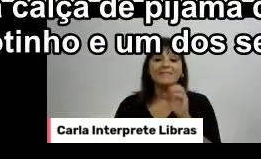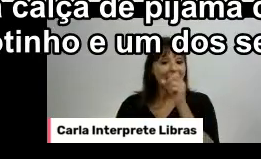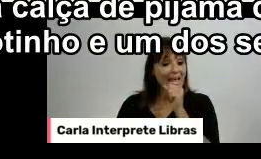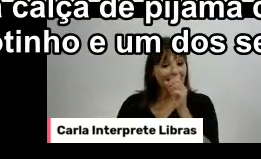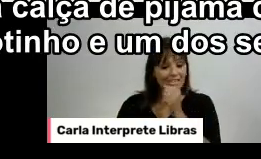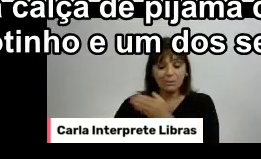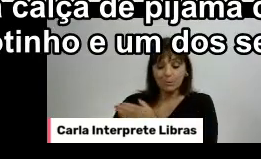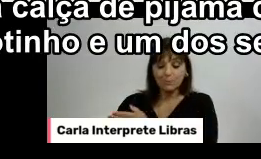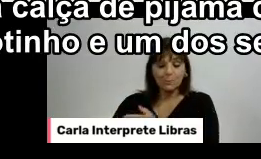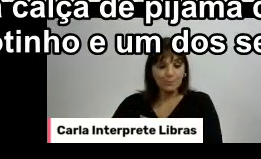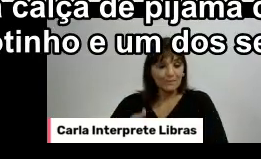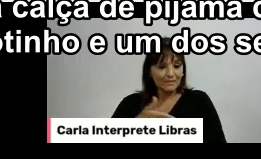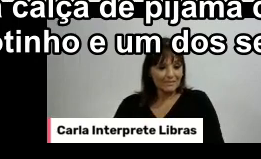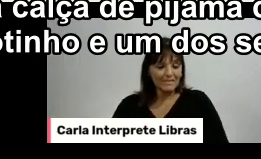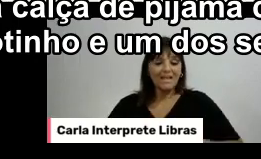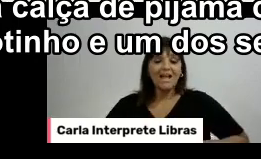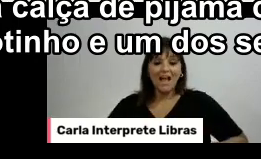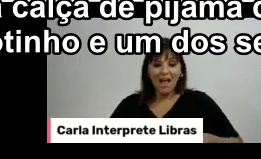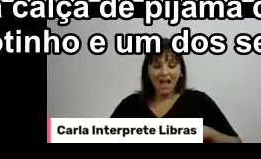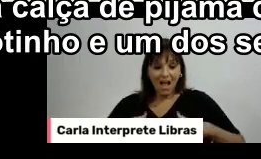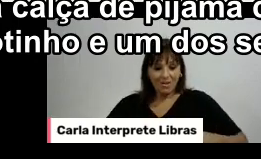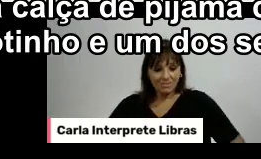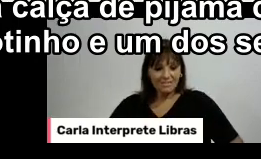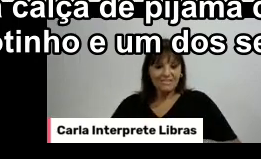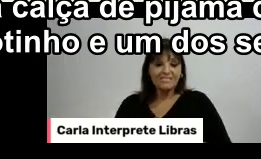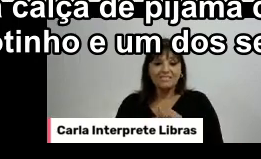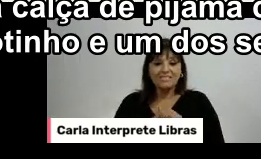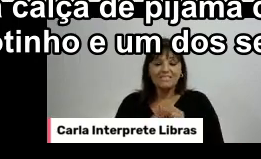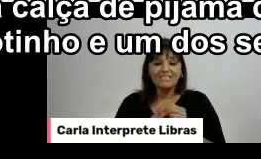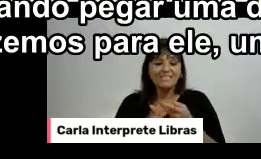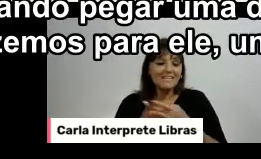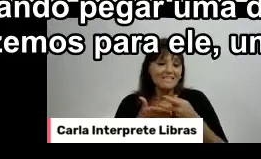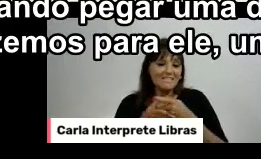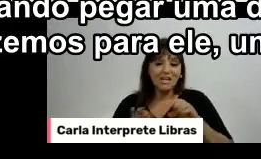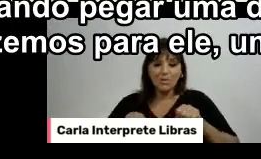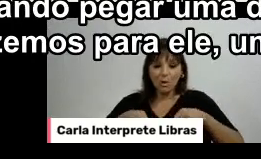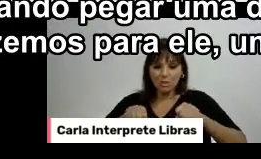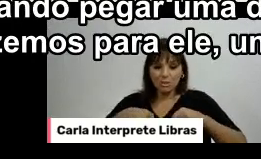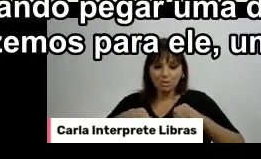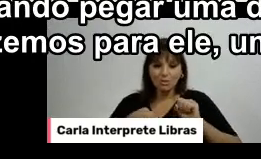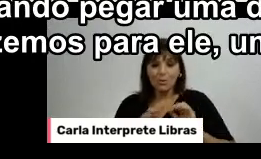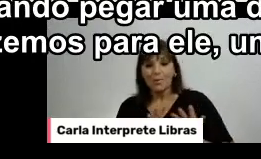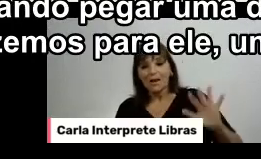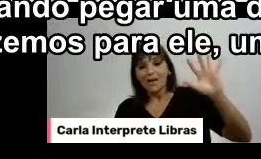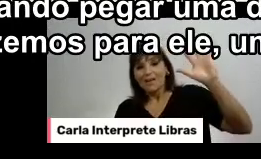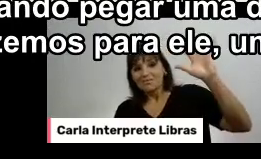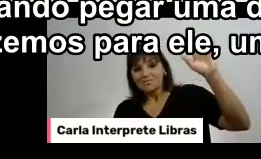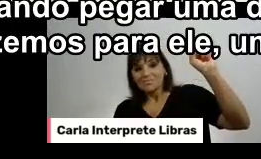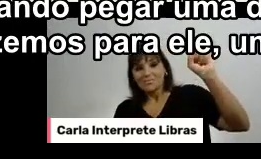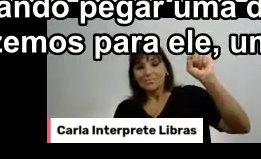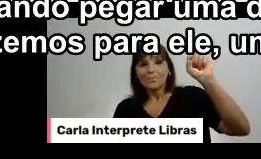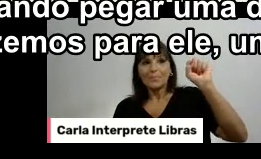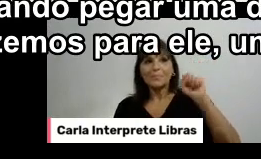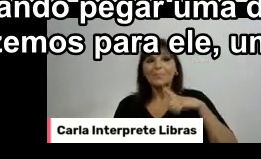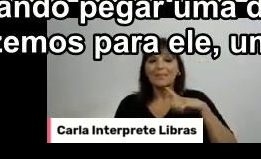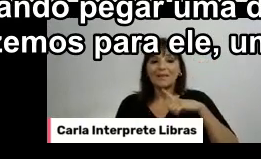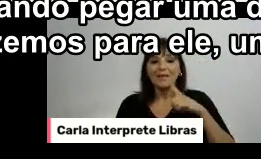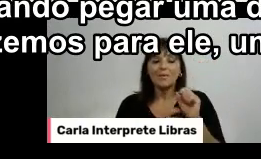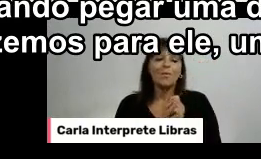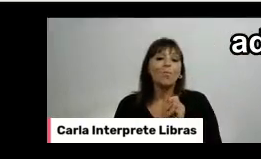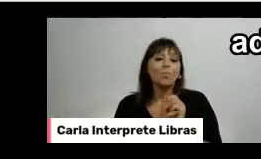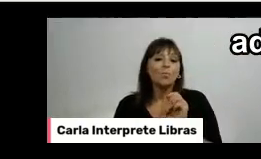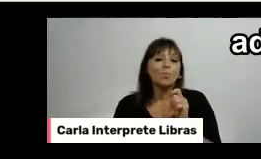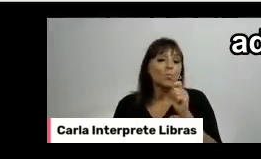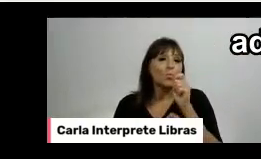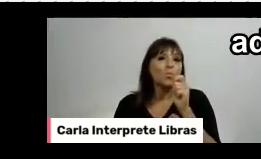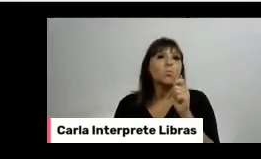pijama com vários desenhos de motinho e um dos seus braços levantados, tentando pegar uma das bolhas de sabão que fizemos para ele, uma brincadeira